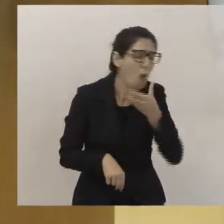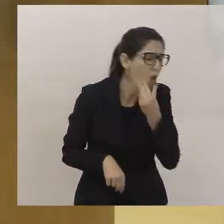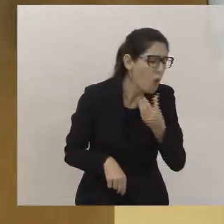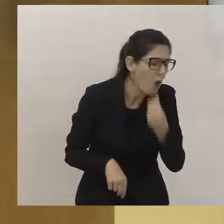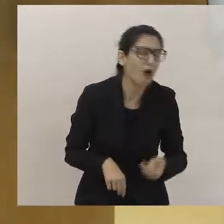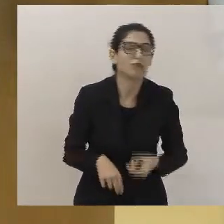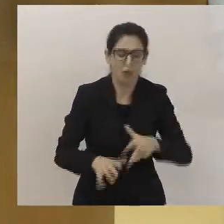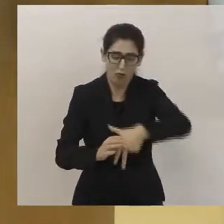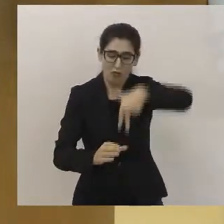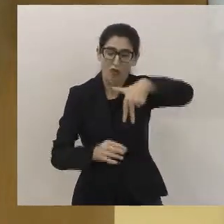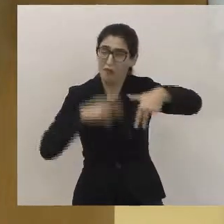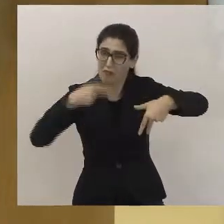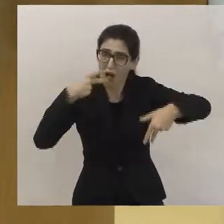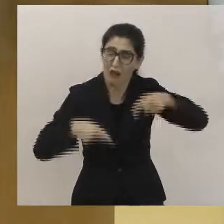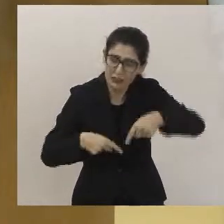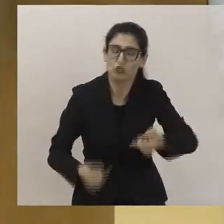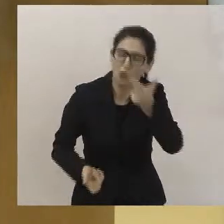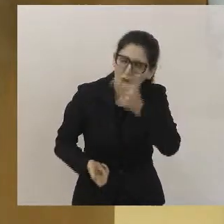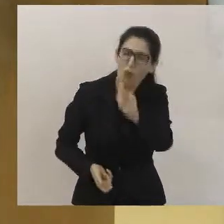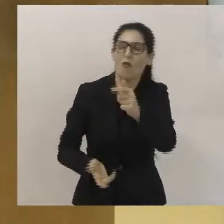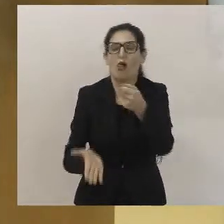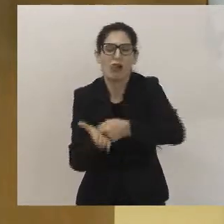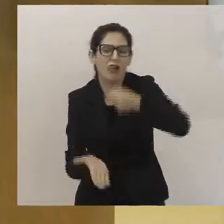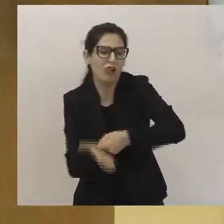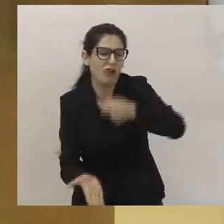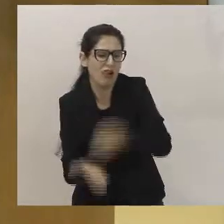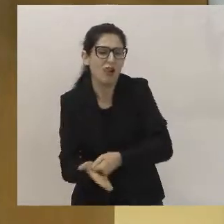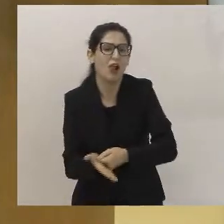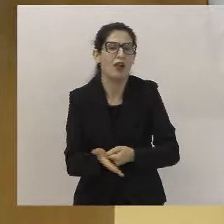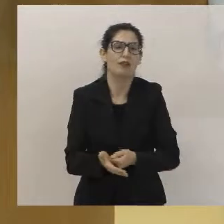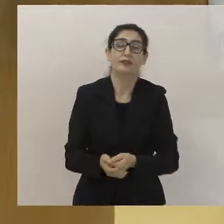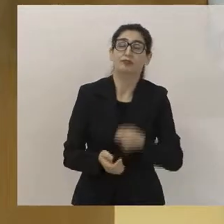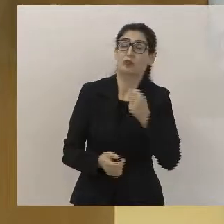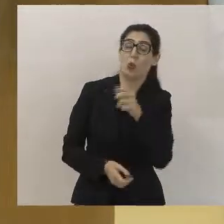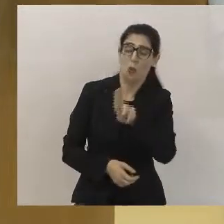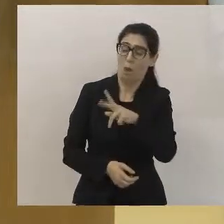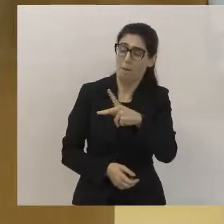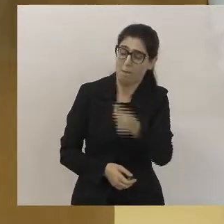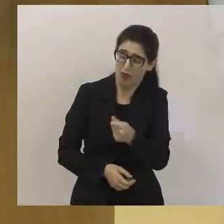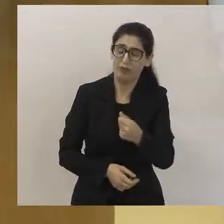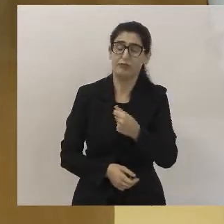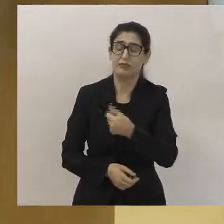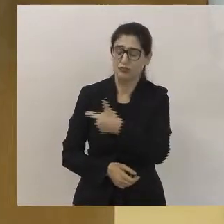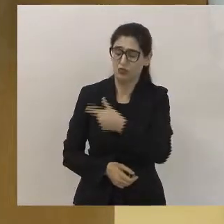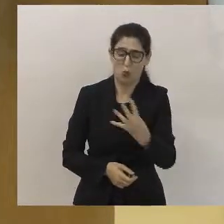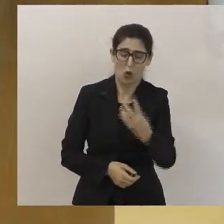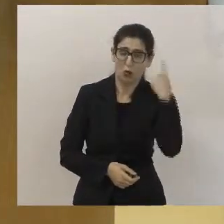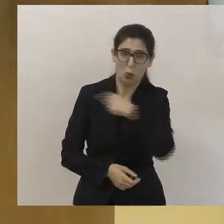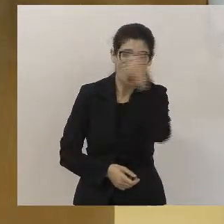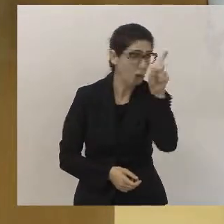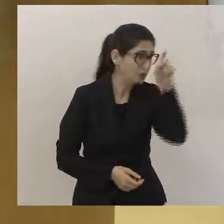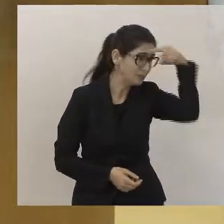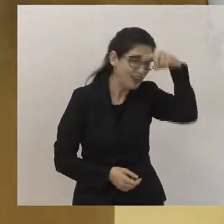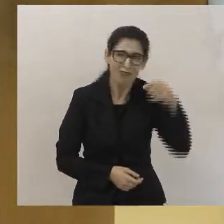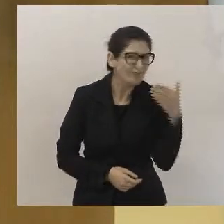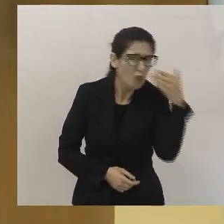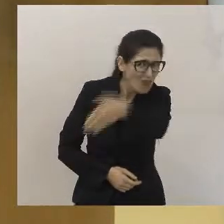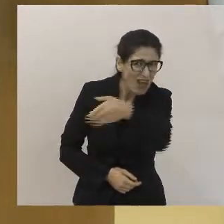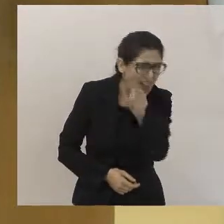novamente vocês não vão lá cobrar terceirizada da upa 24 horas para melhorar o atendimento